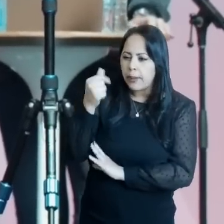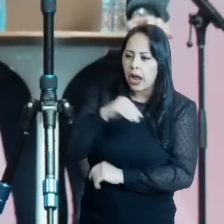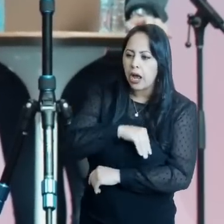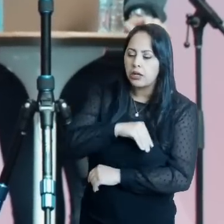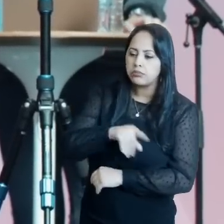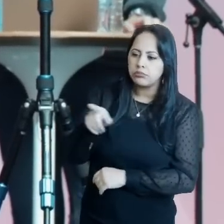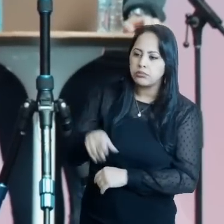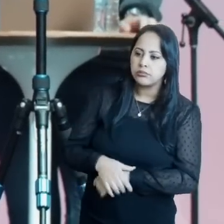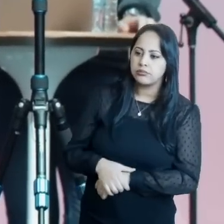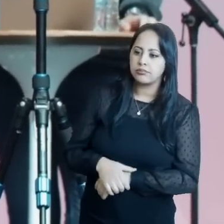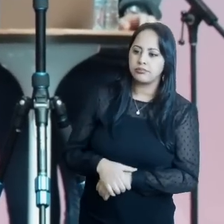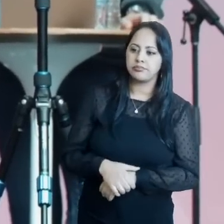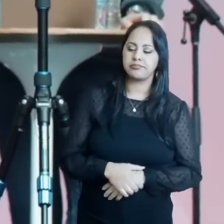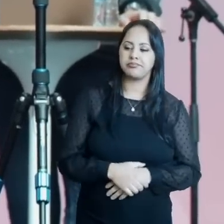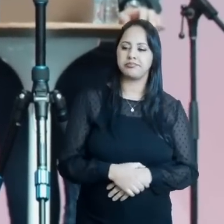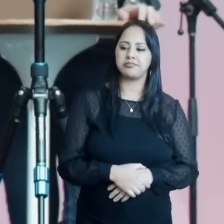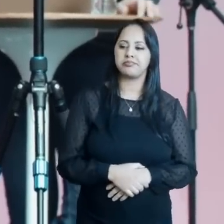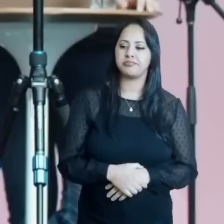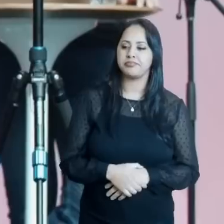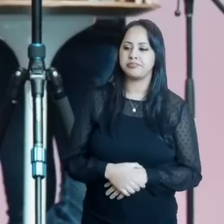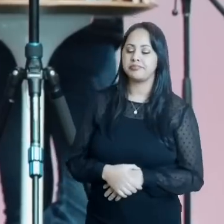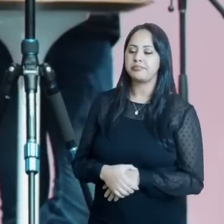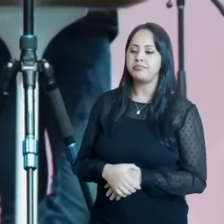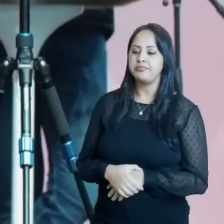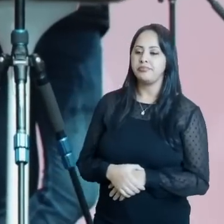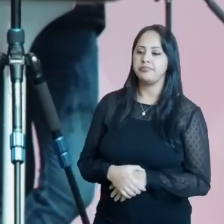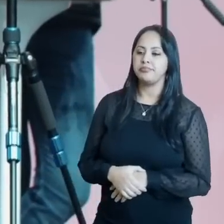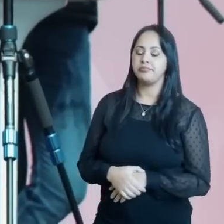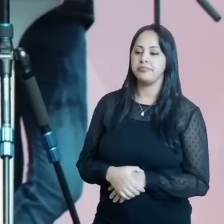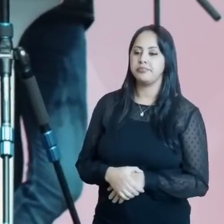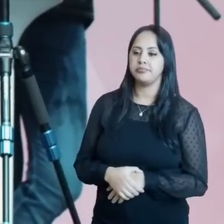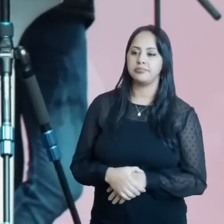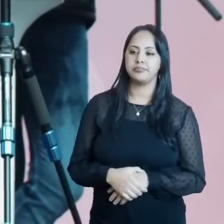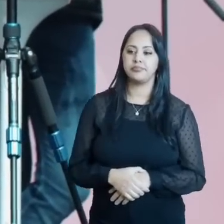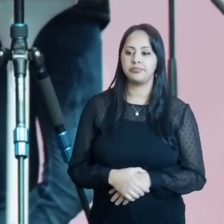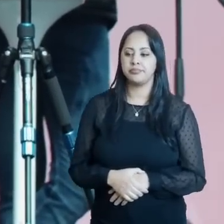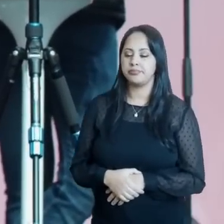Agora. Ó, era o mesmo cara lá, Rafael, primeiro aqui.